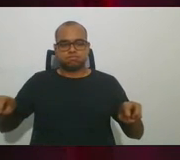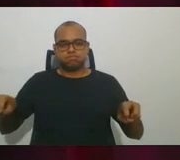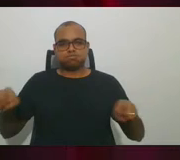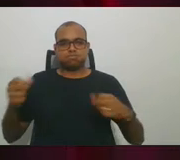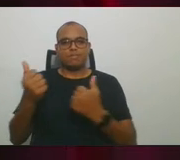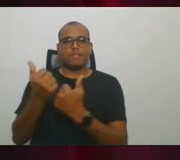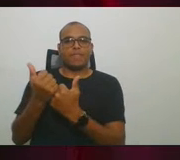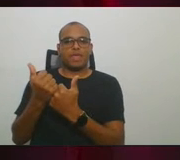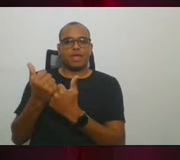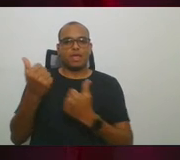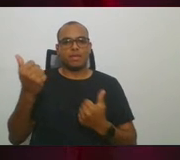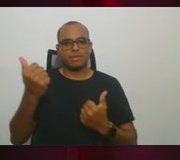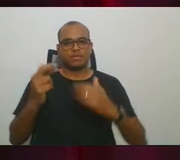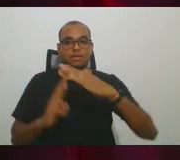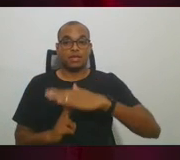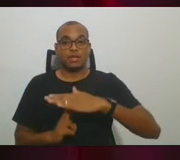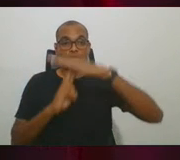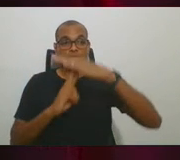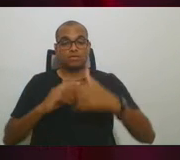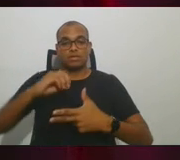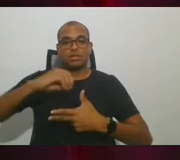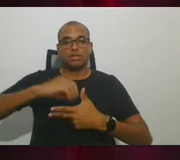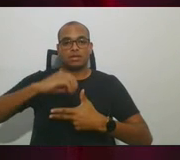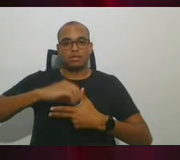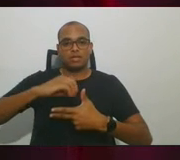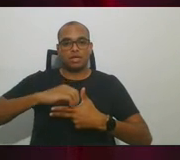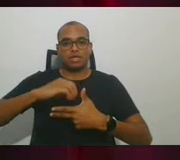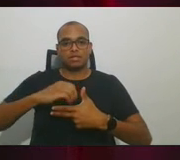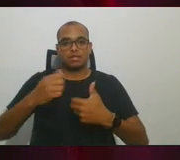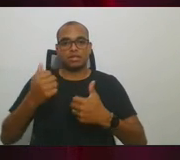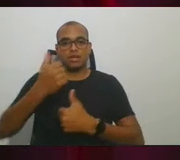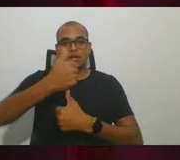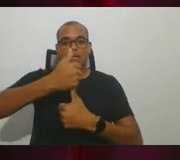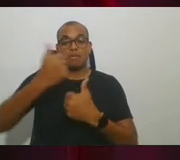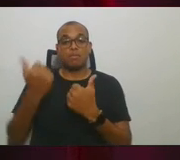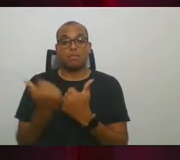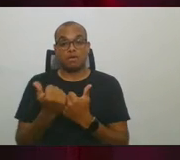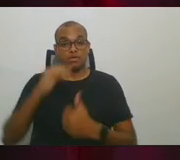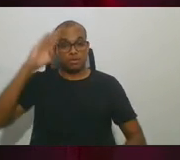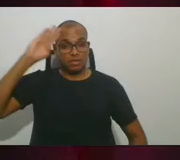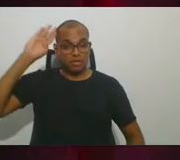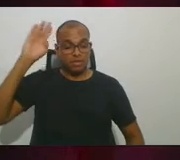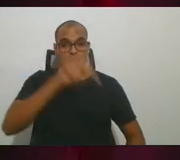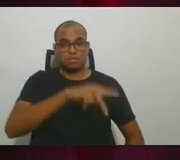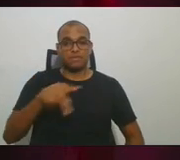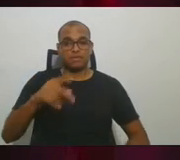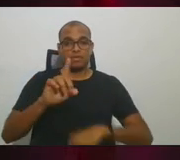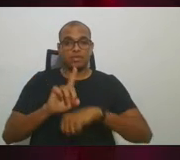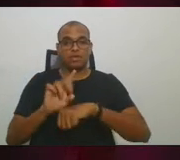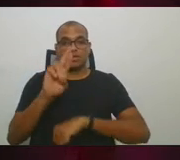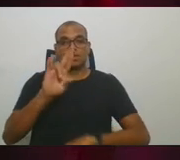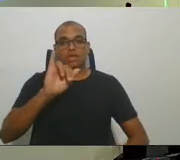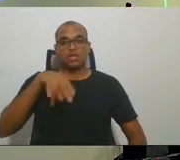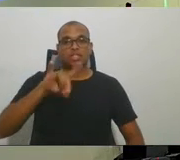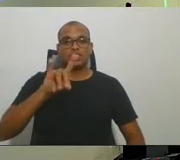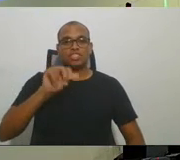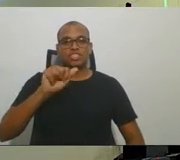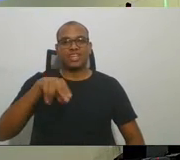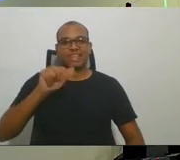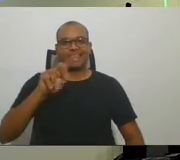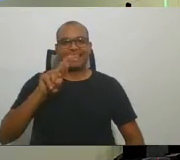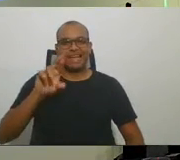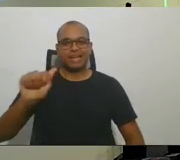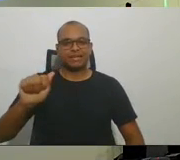representando a reitoria da Unesc, a pró-reitora acadêmica, professora doutora Indianara Renaud Toretti.